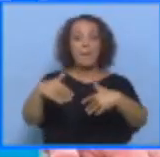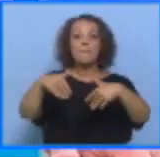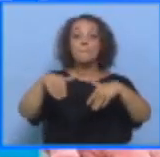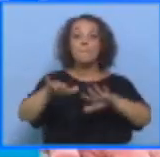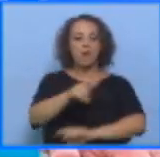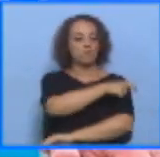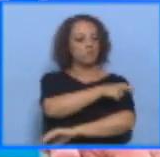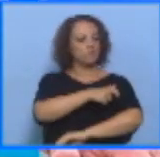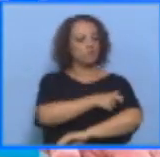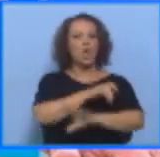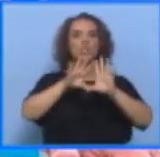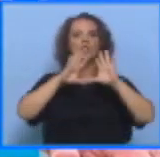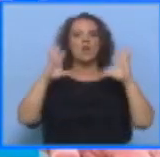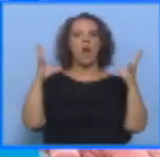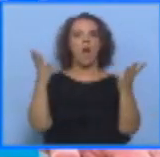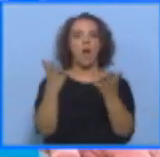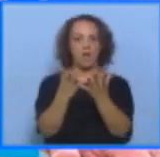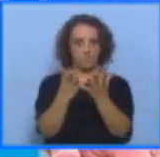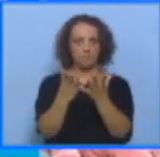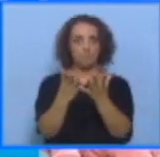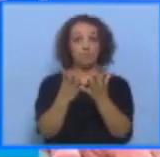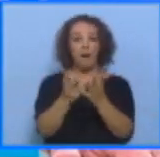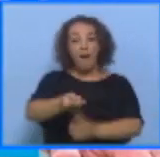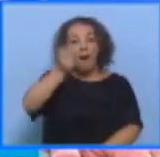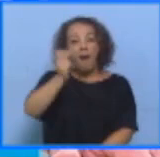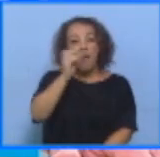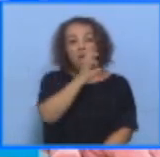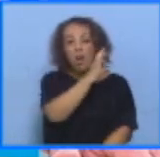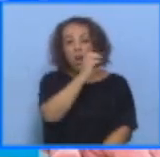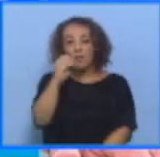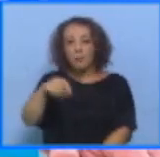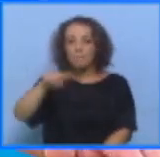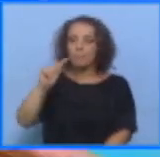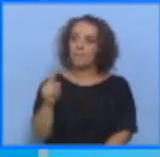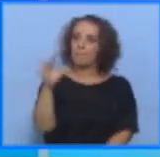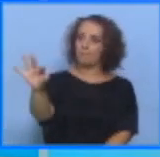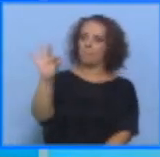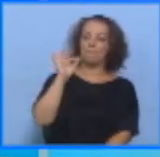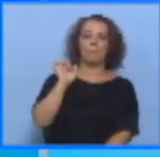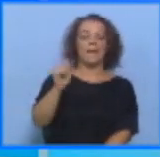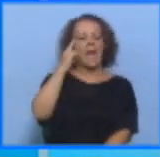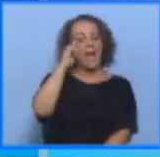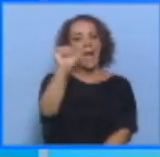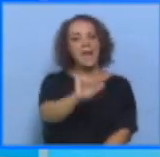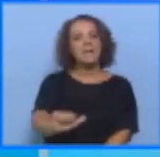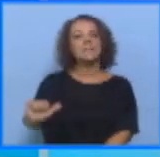mestre-geral da Ordem dos Dominicanos, em 800 anos, é a primeira vez que há um da Ásia. Aliás, é